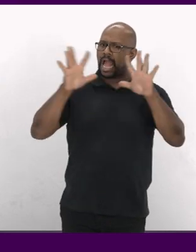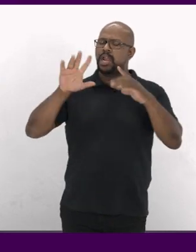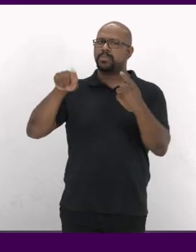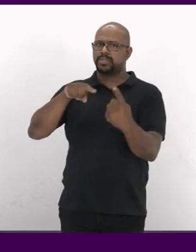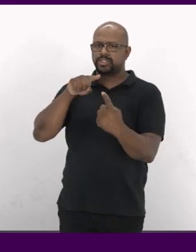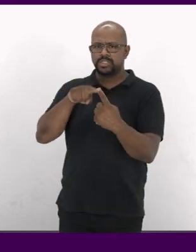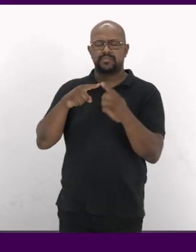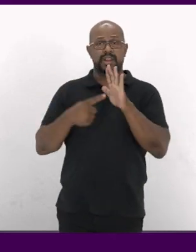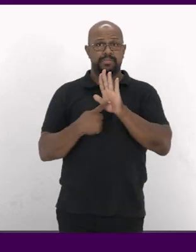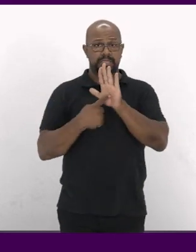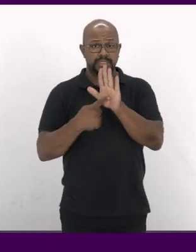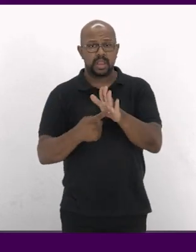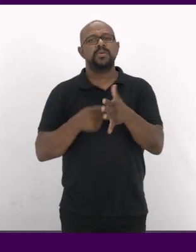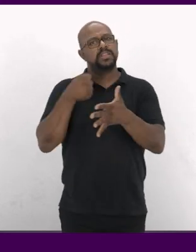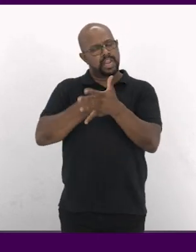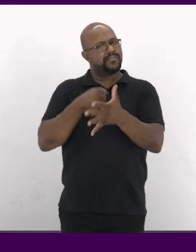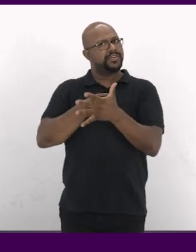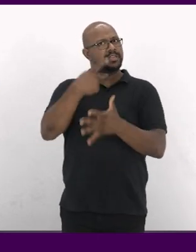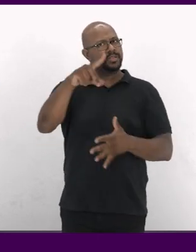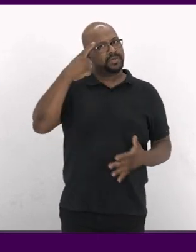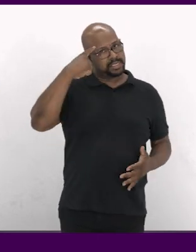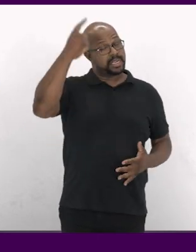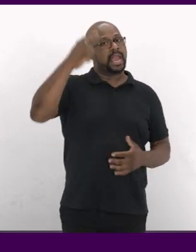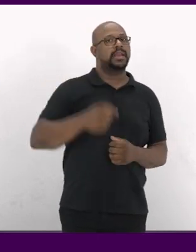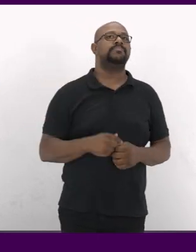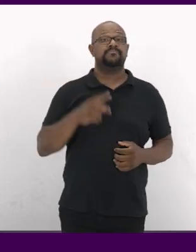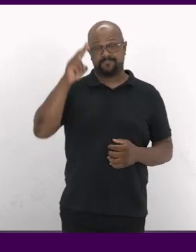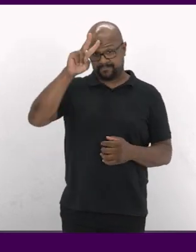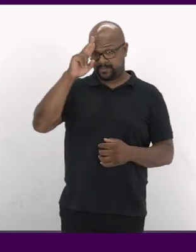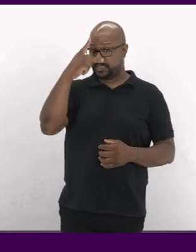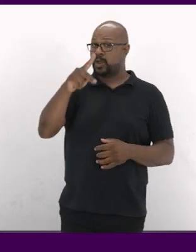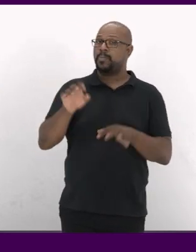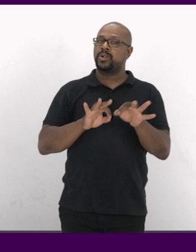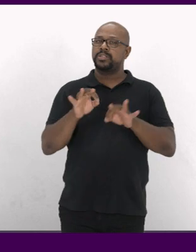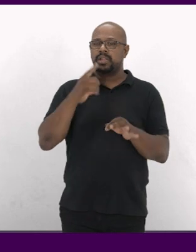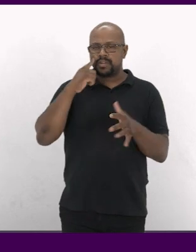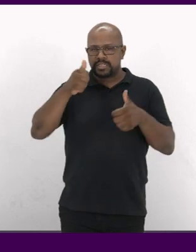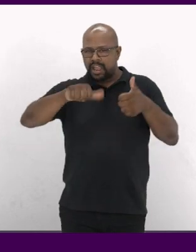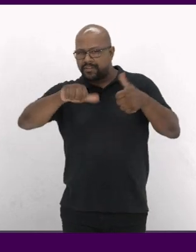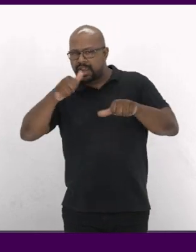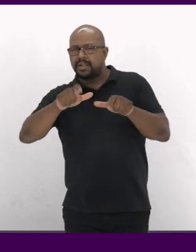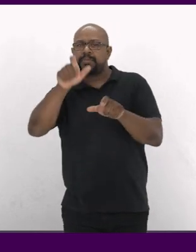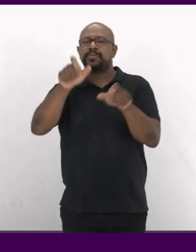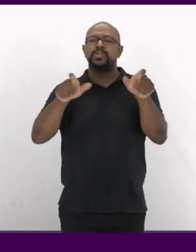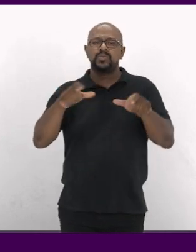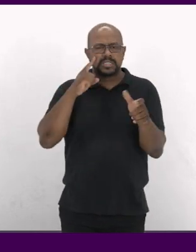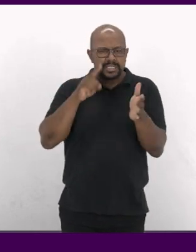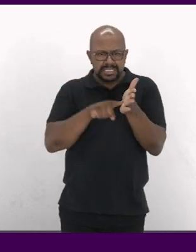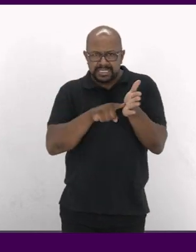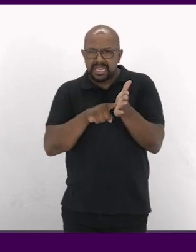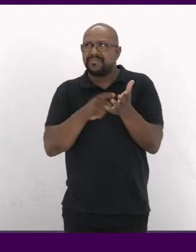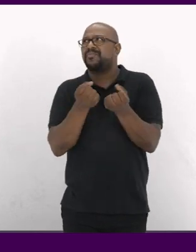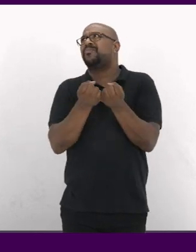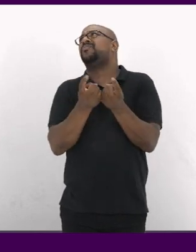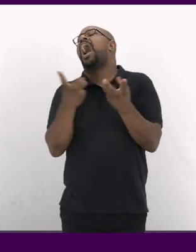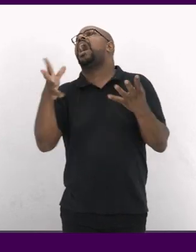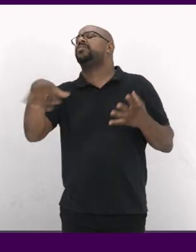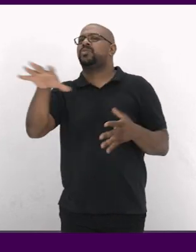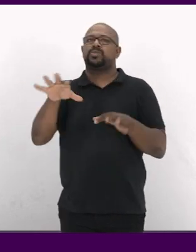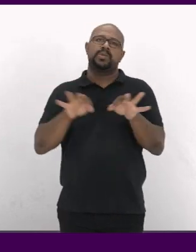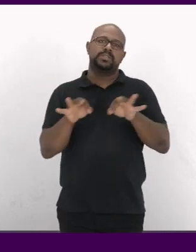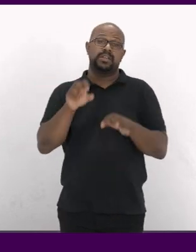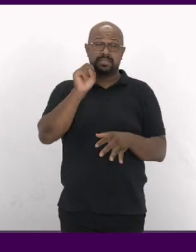e objetivo na apresentação e na defesa da sua ideia. Lembre-se que seu projeto será avaliado por pessoas que analisarão muitos